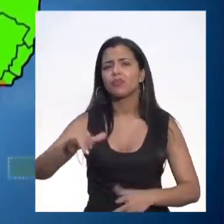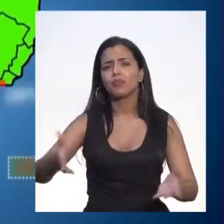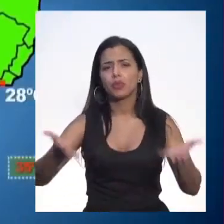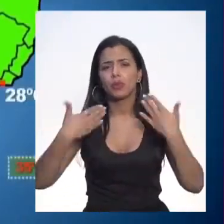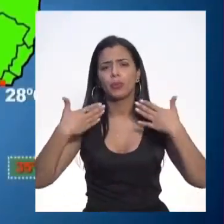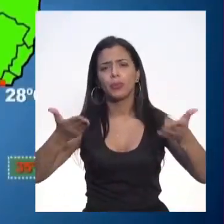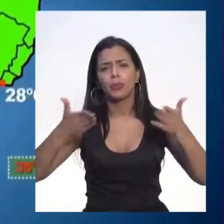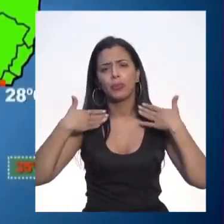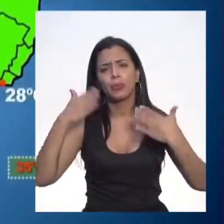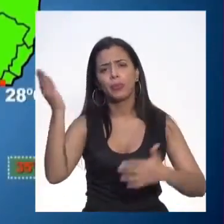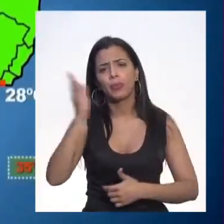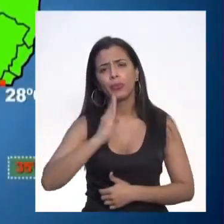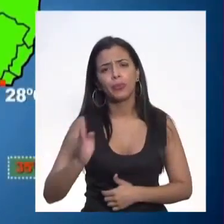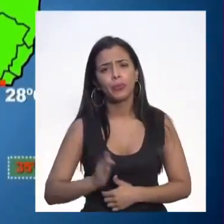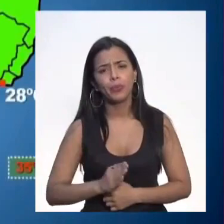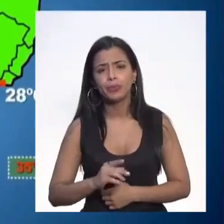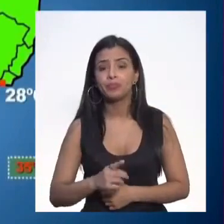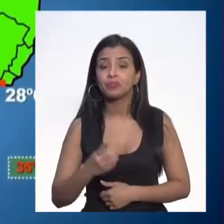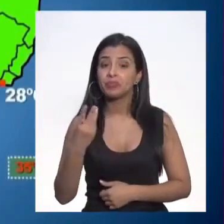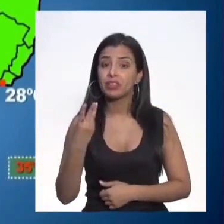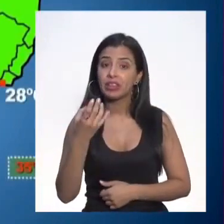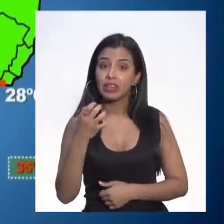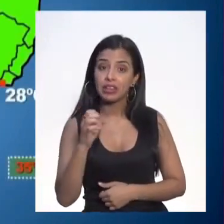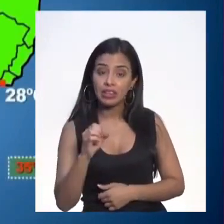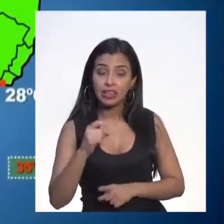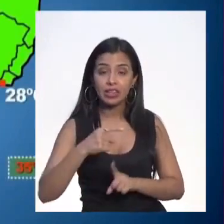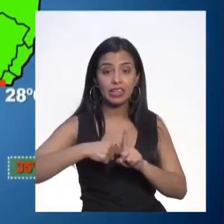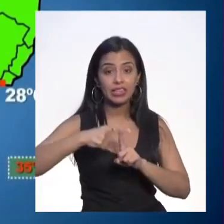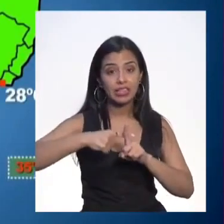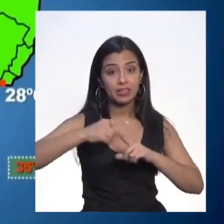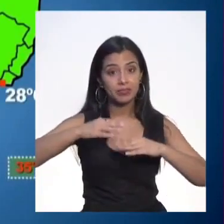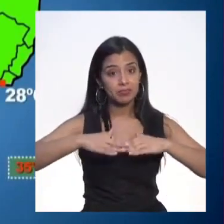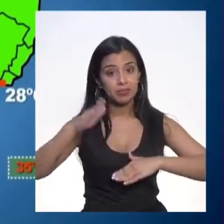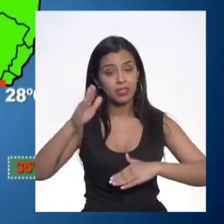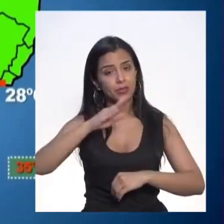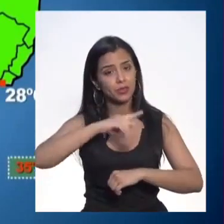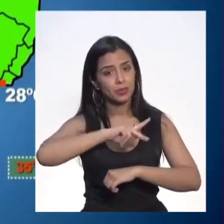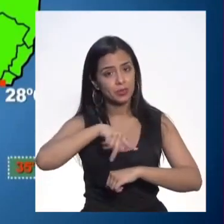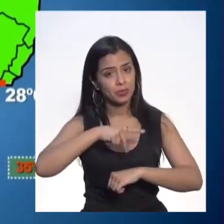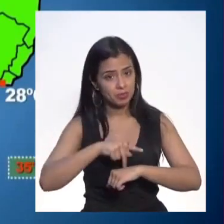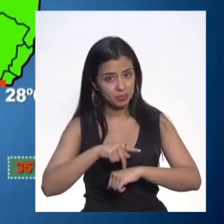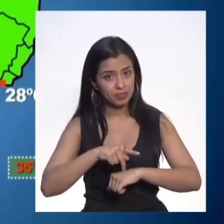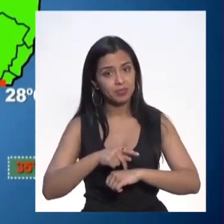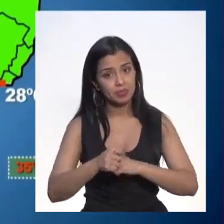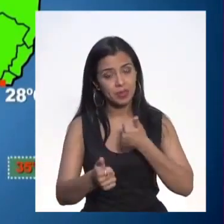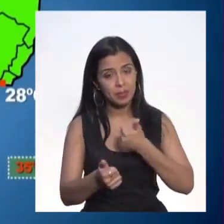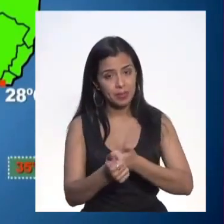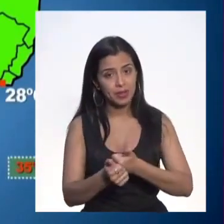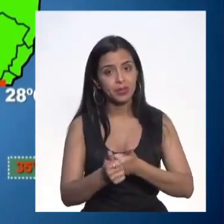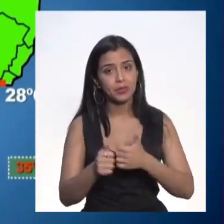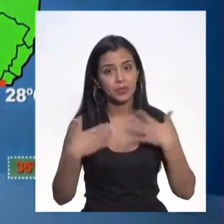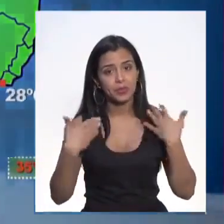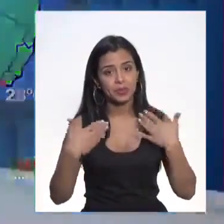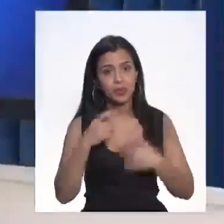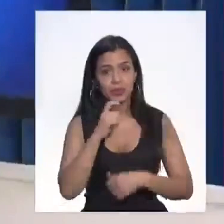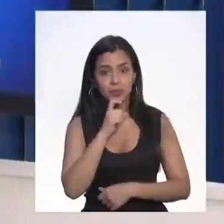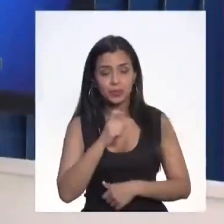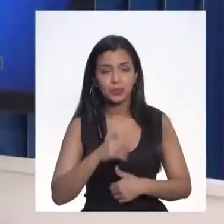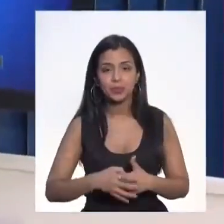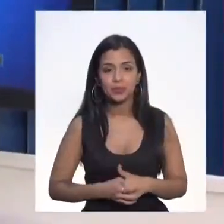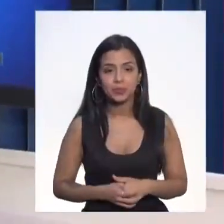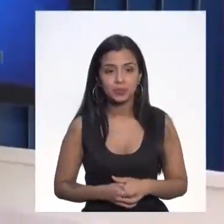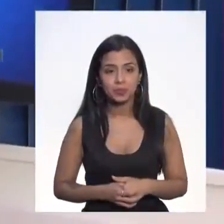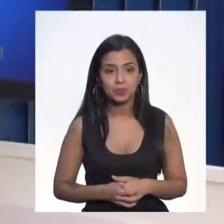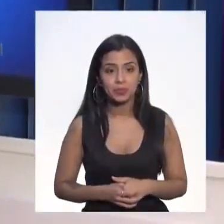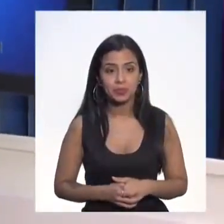Brasil hoje. Faz calor de mais de 30 graus em boa parte do país, apesar de já estarmos perto do inverno. Essa